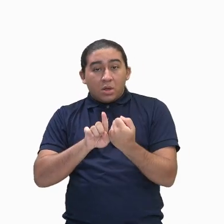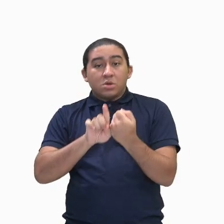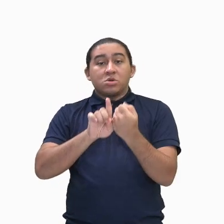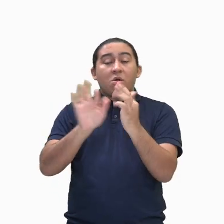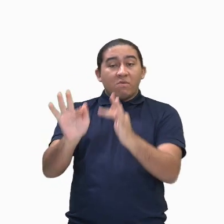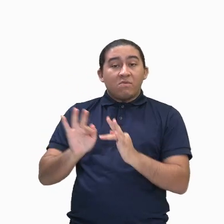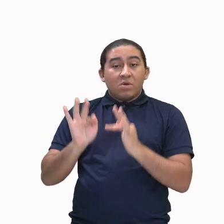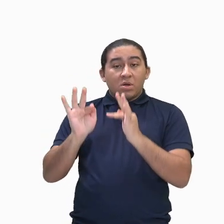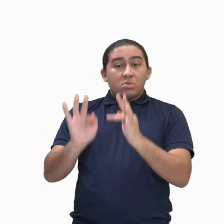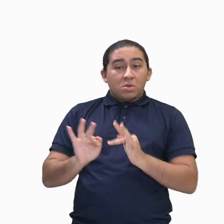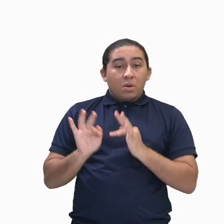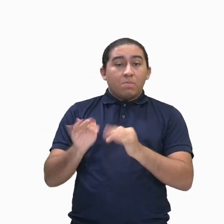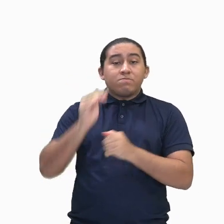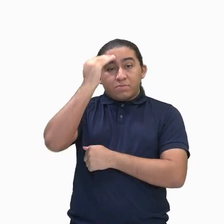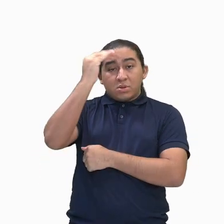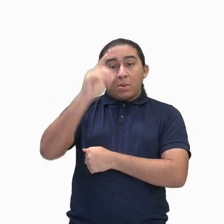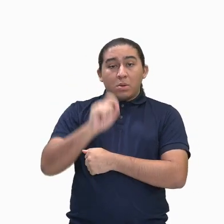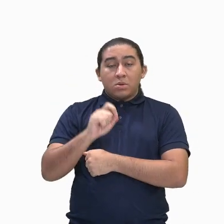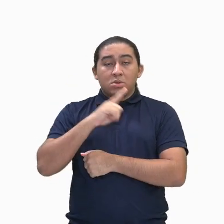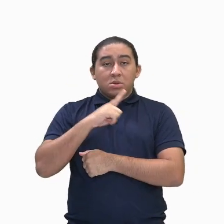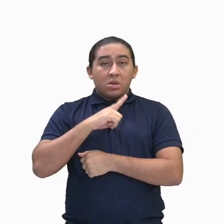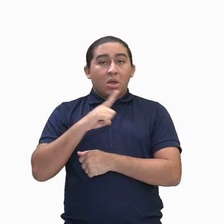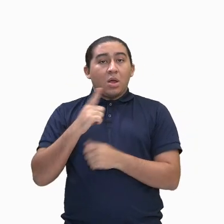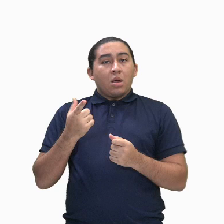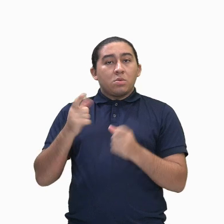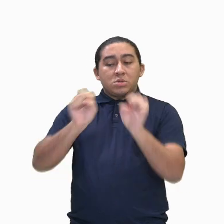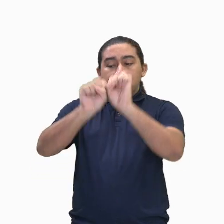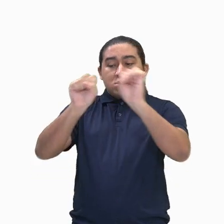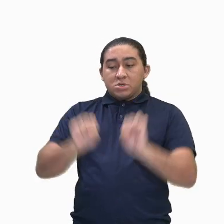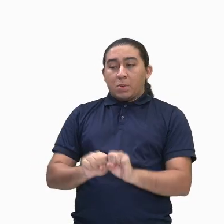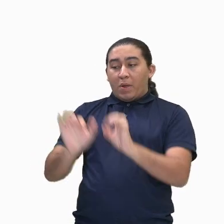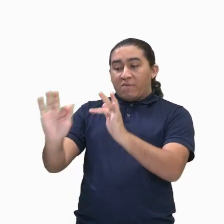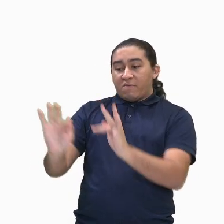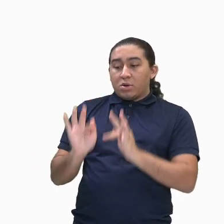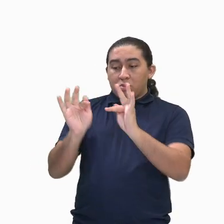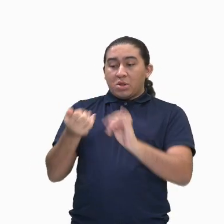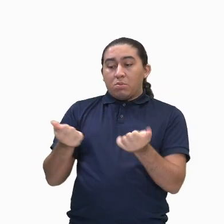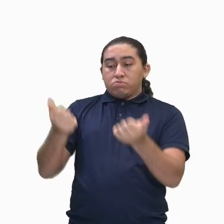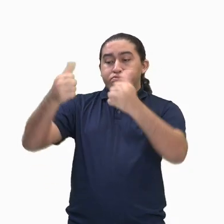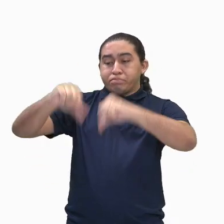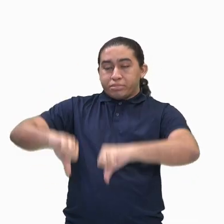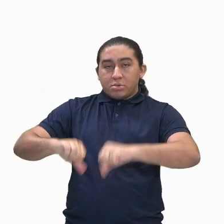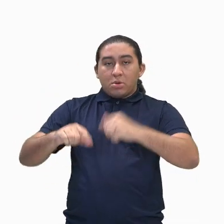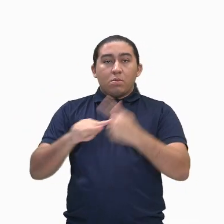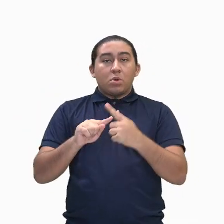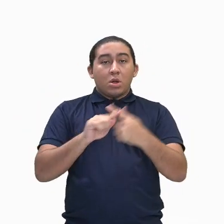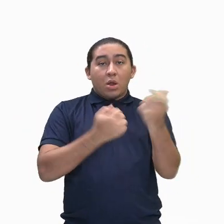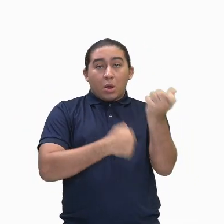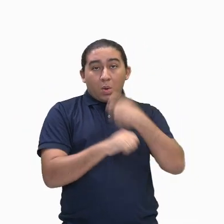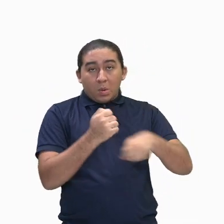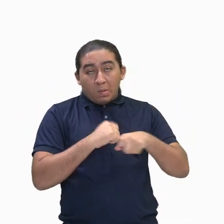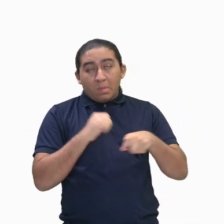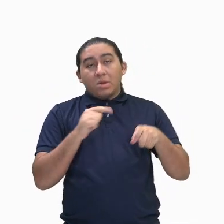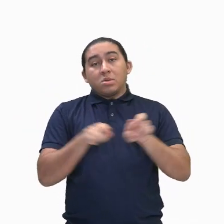o enfraquecimento do sistema feudal. Olha só, a economia monetária e o comércio